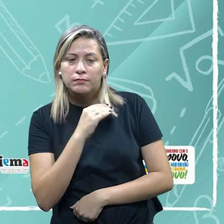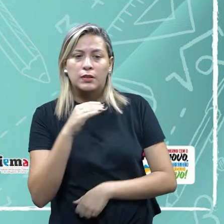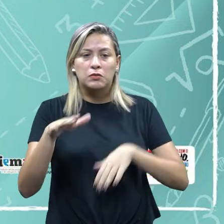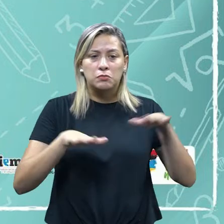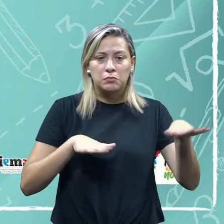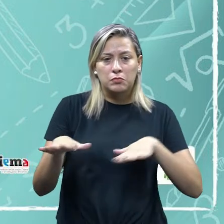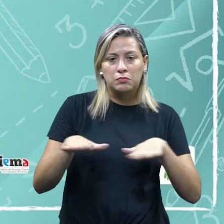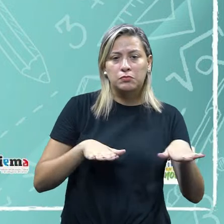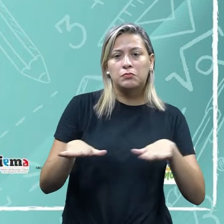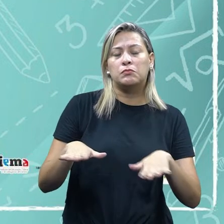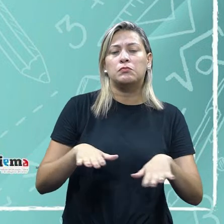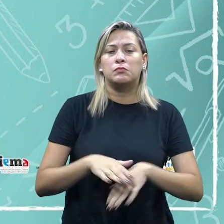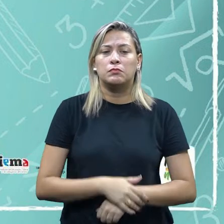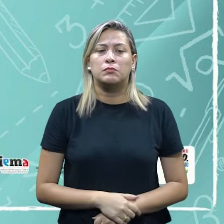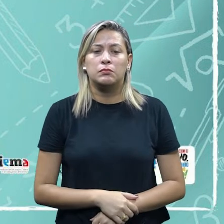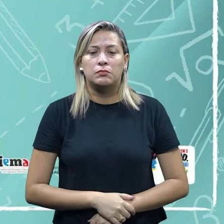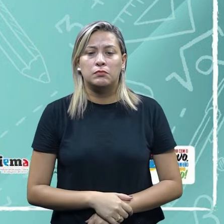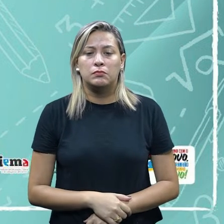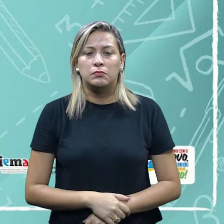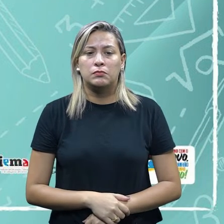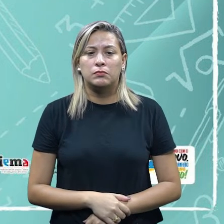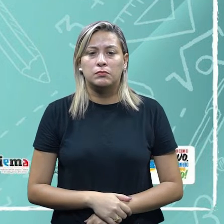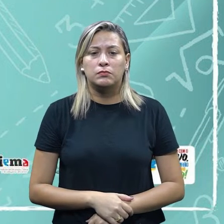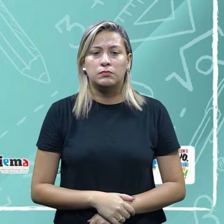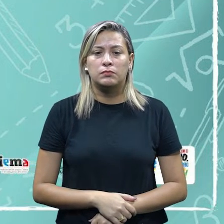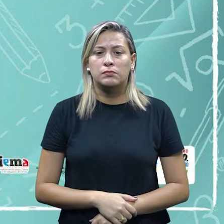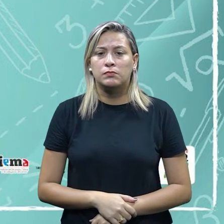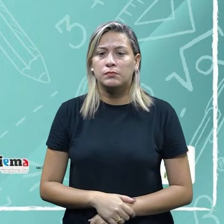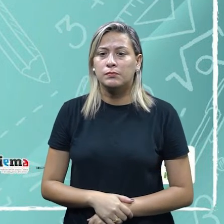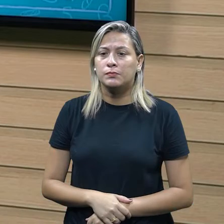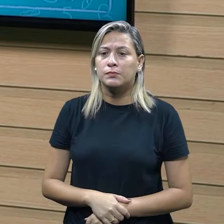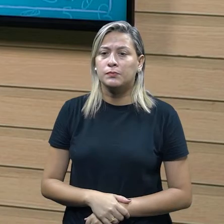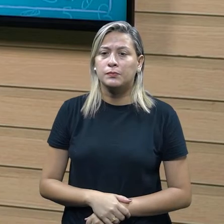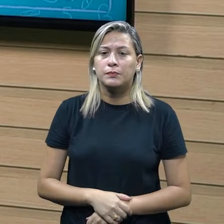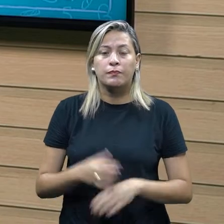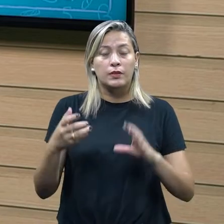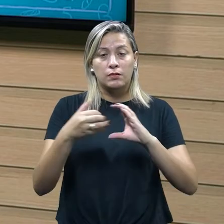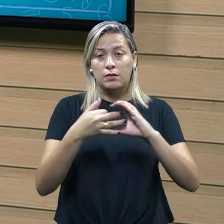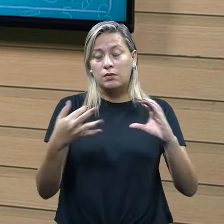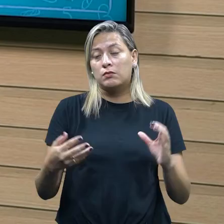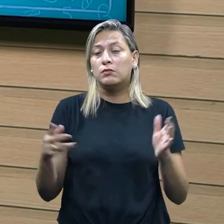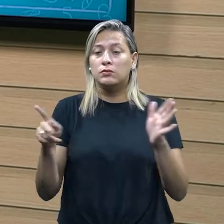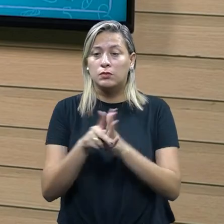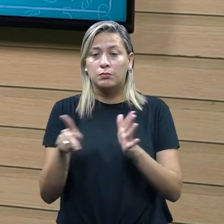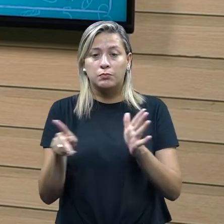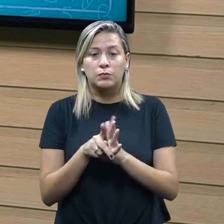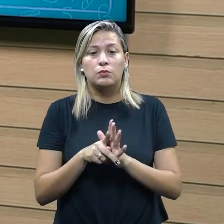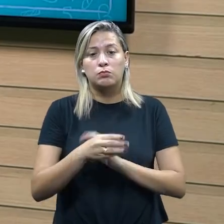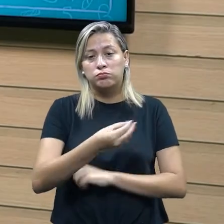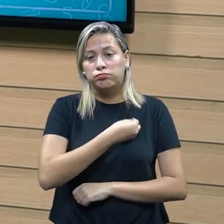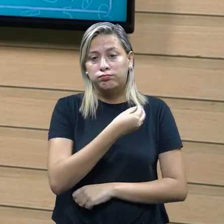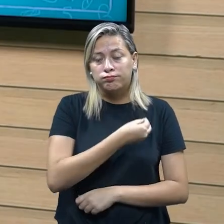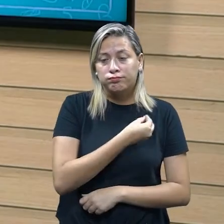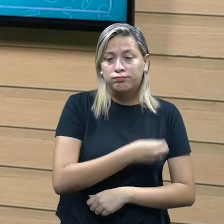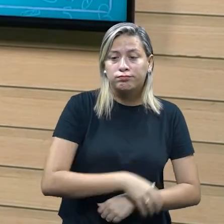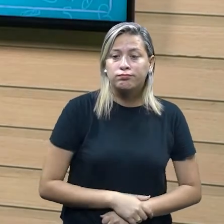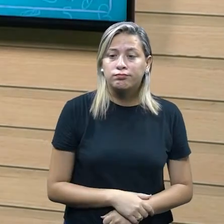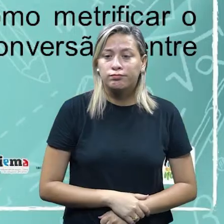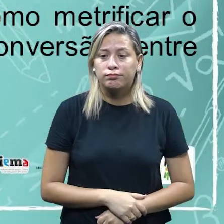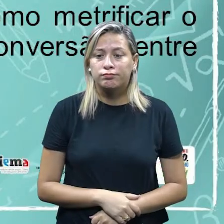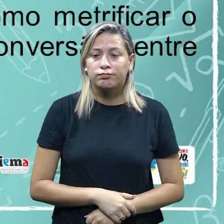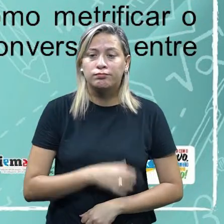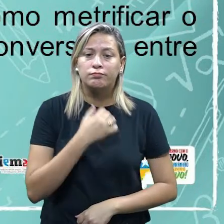outras características reais. Então essa simulação, ela vem a contribuir para o processo de confiabilidade do